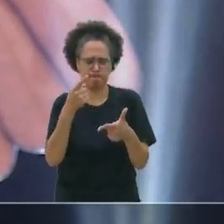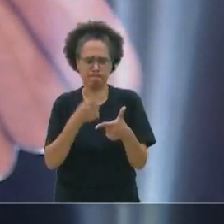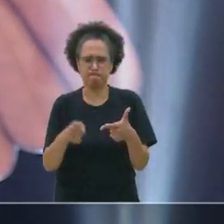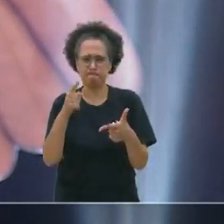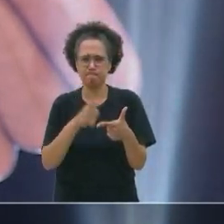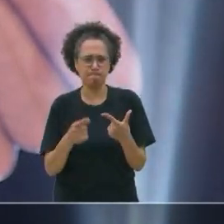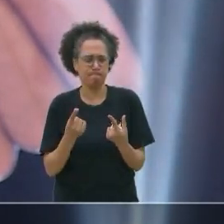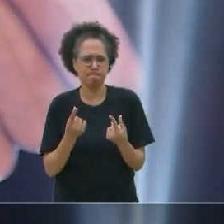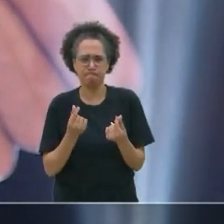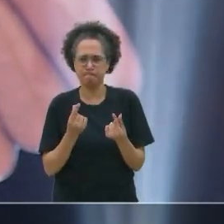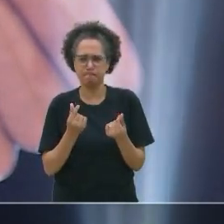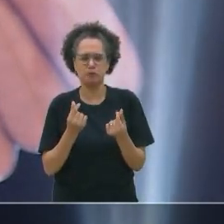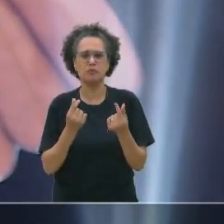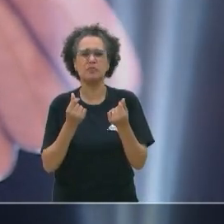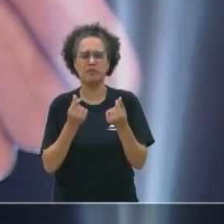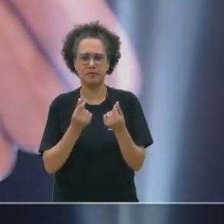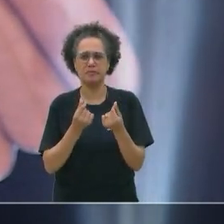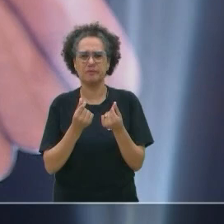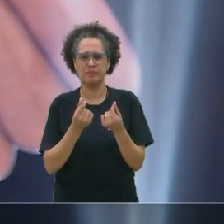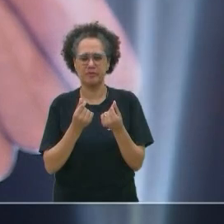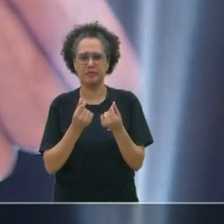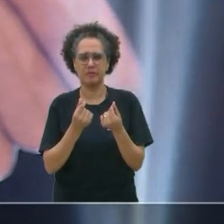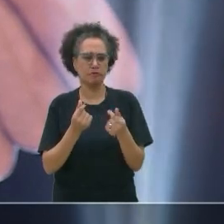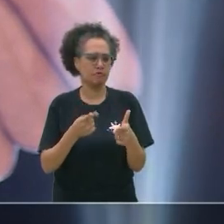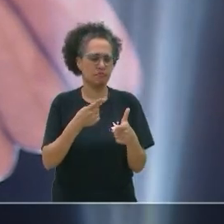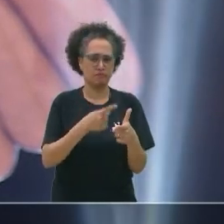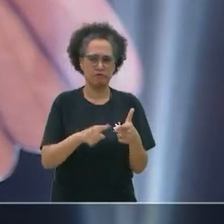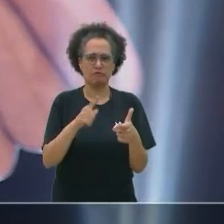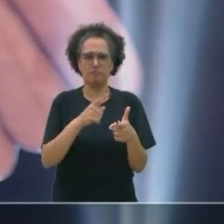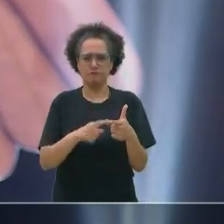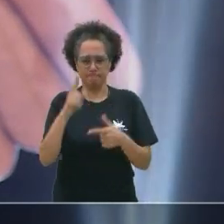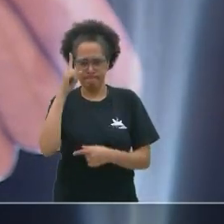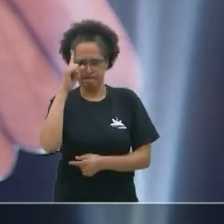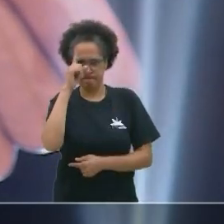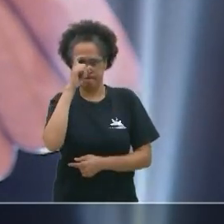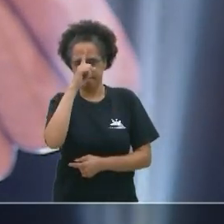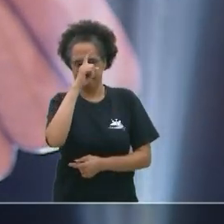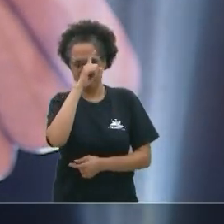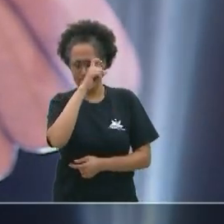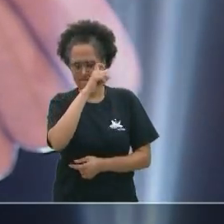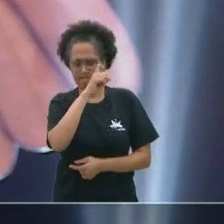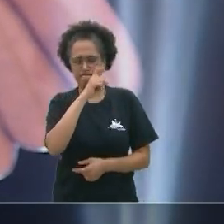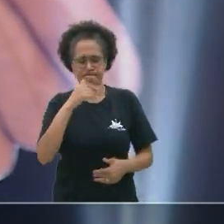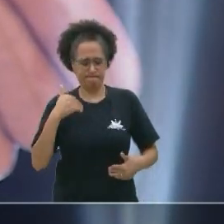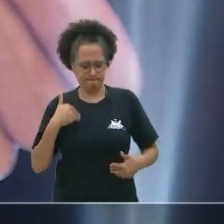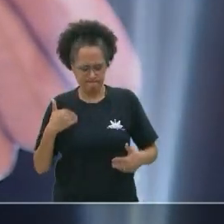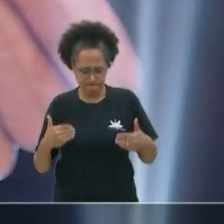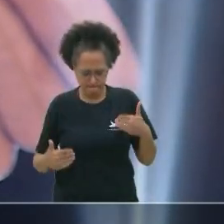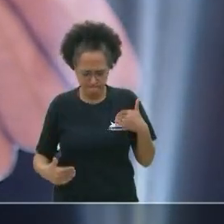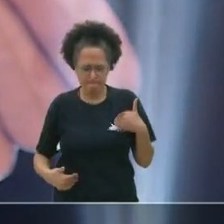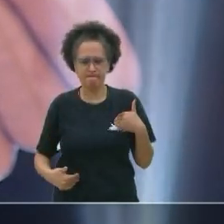problemas financeiros, os problemas e dificuldades físicos,